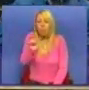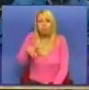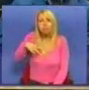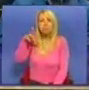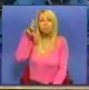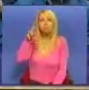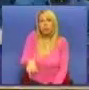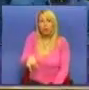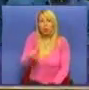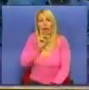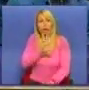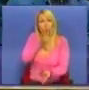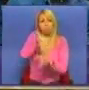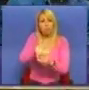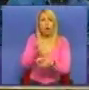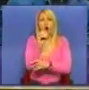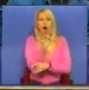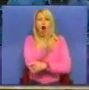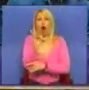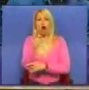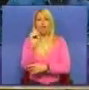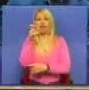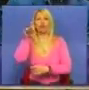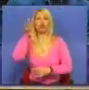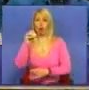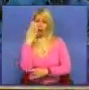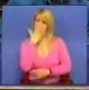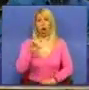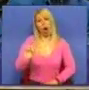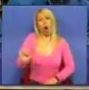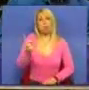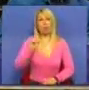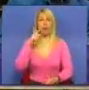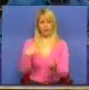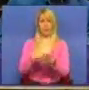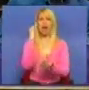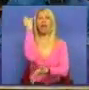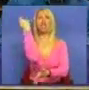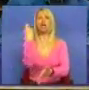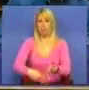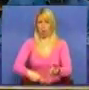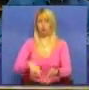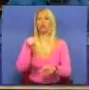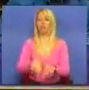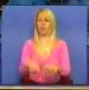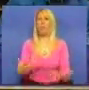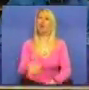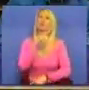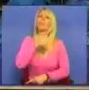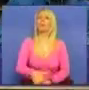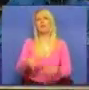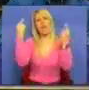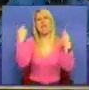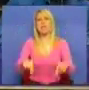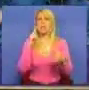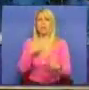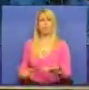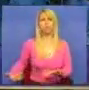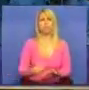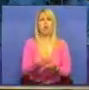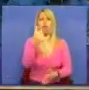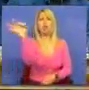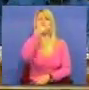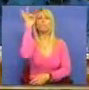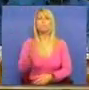em offshores, que se tivessem pago os seus impostos, permitiam que hoje tivéssemos um superávit de